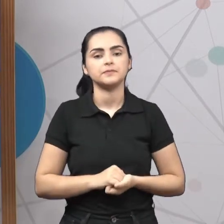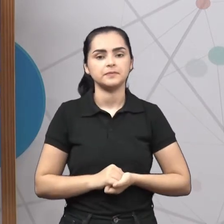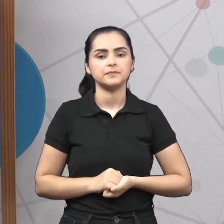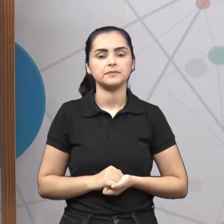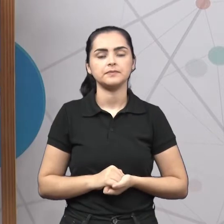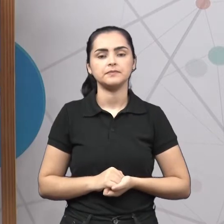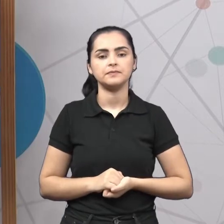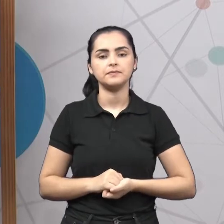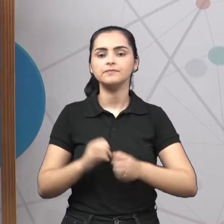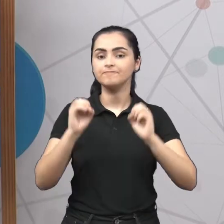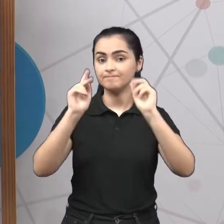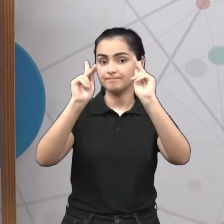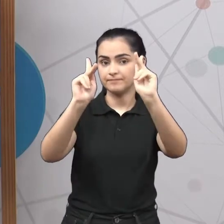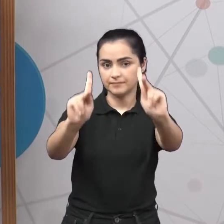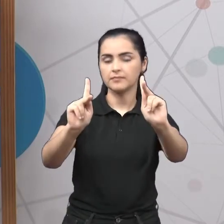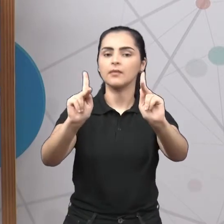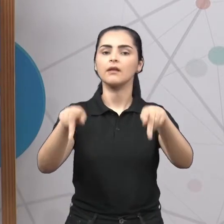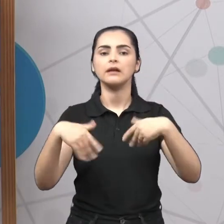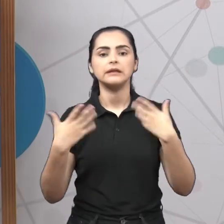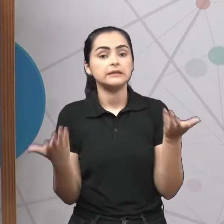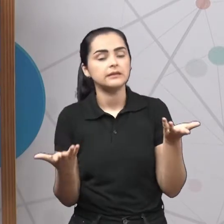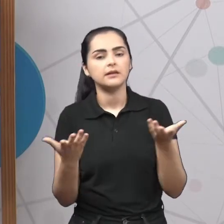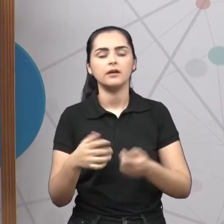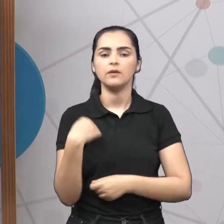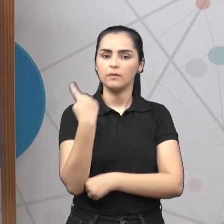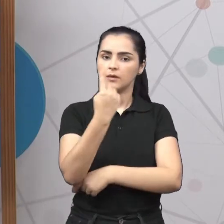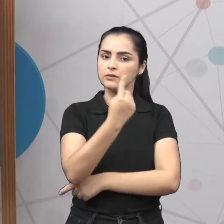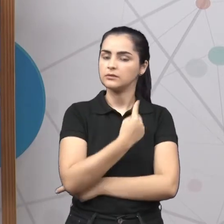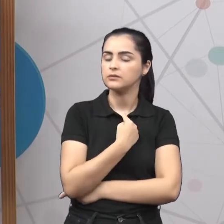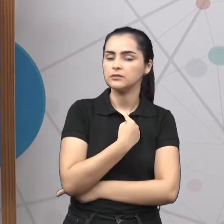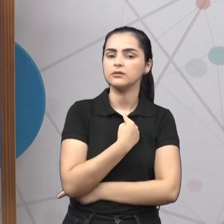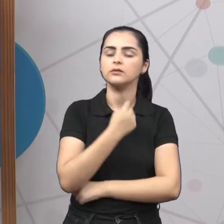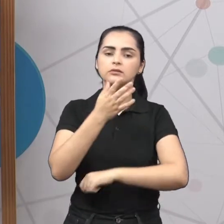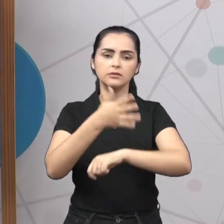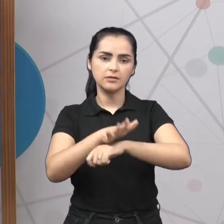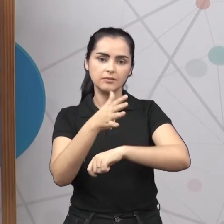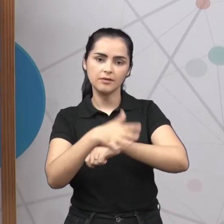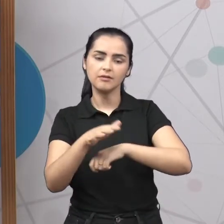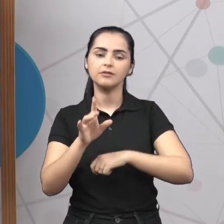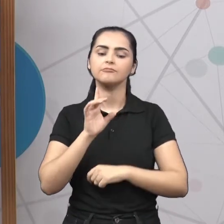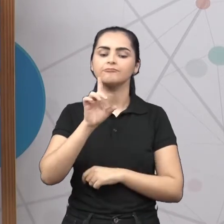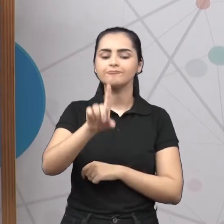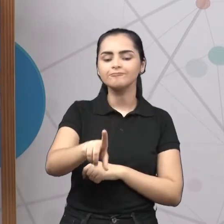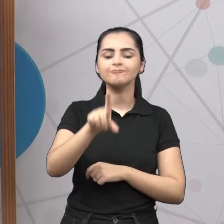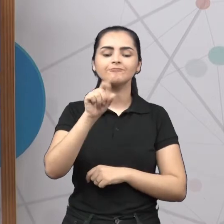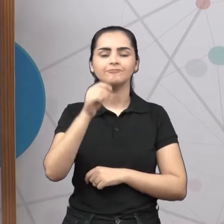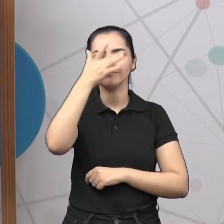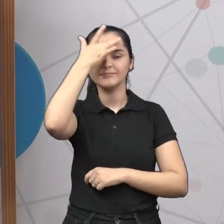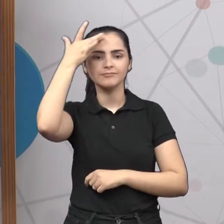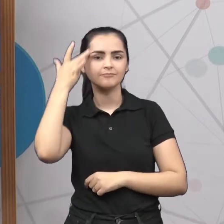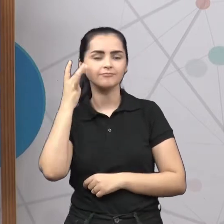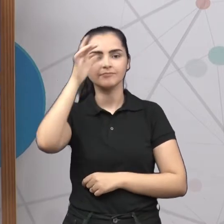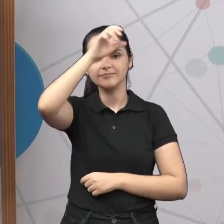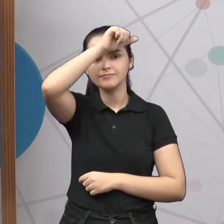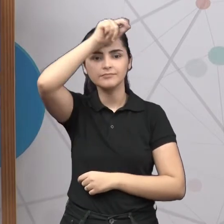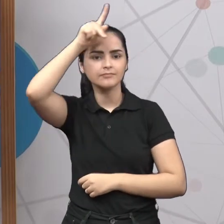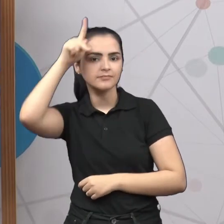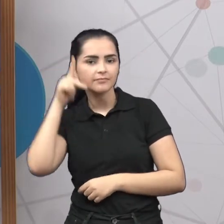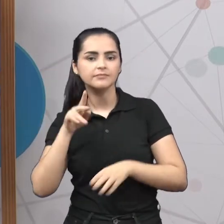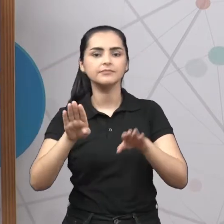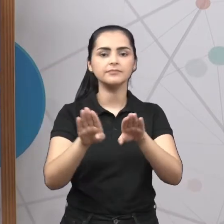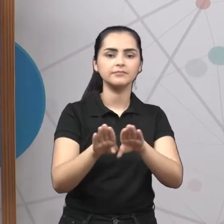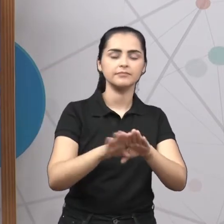atenção, ok? Então é nós que colocamos essas pessoas lá. A prefeita, nós colocamos